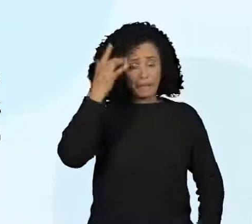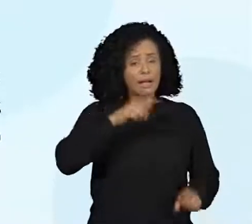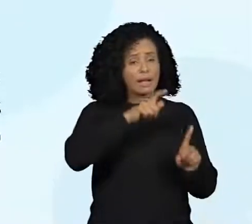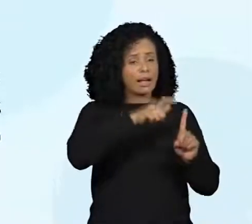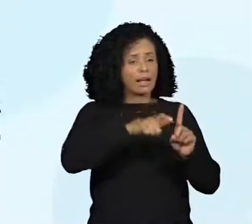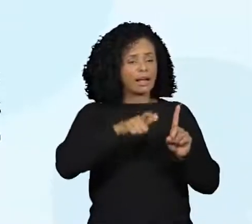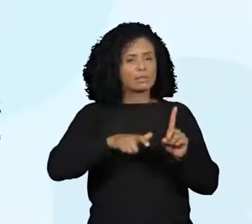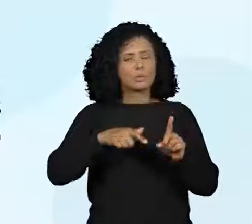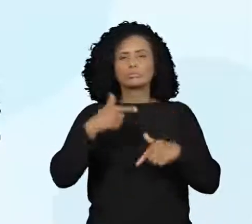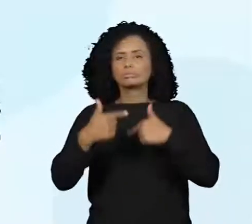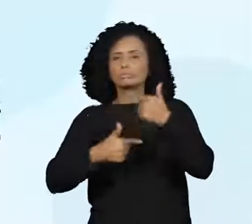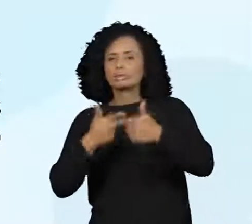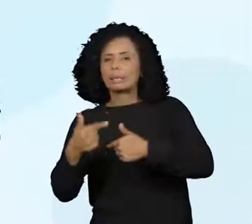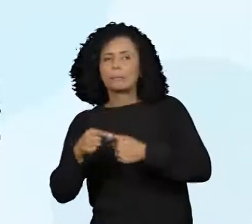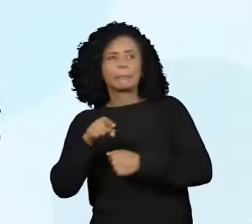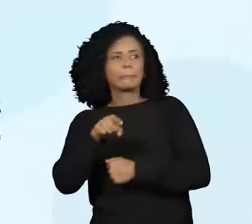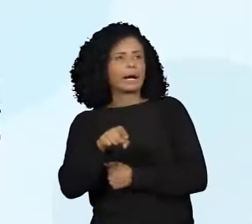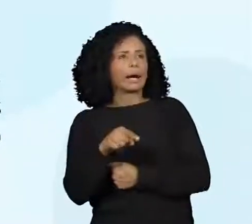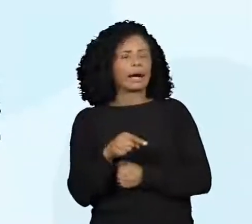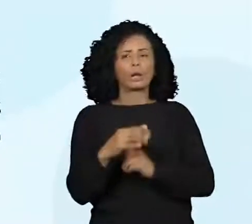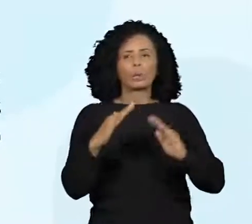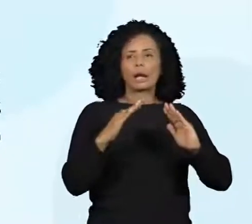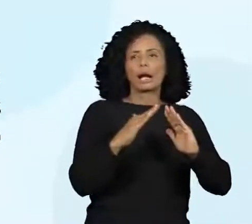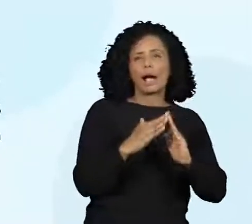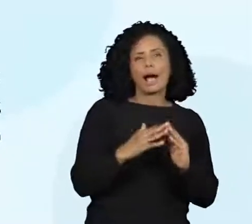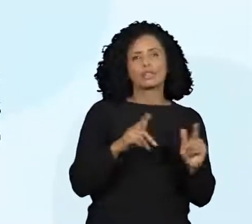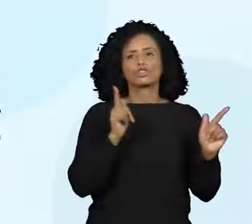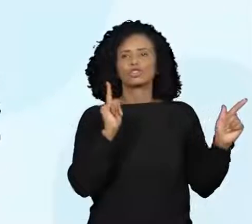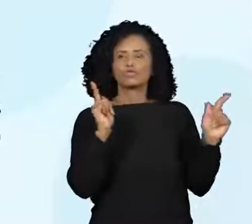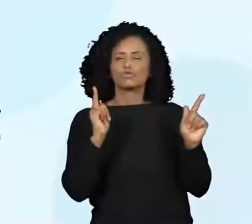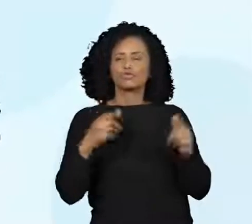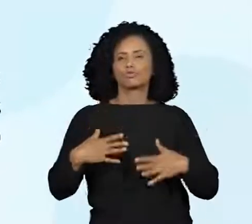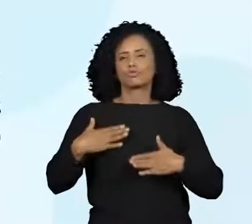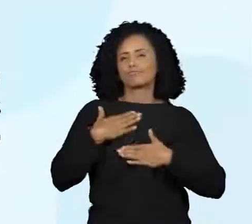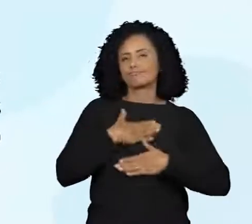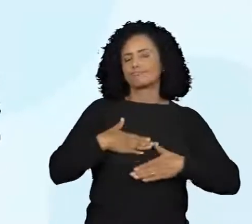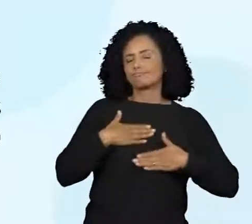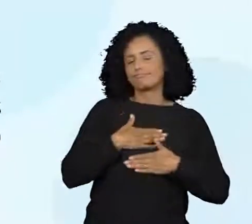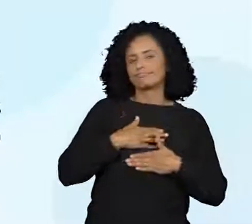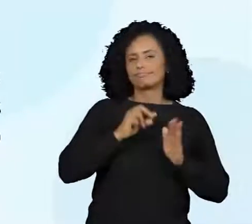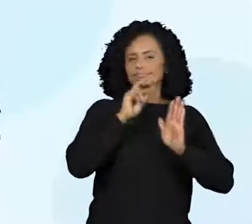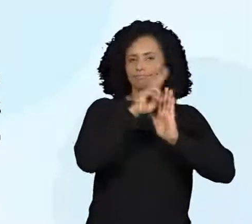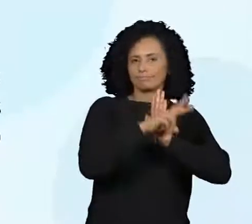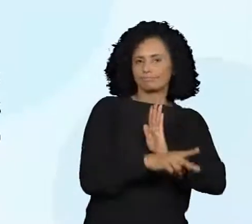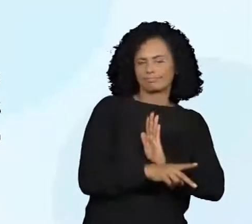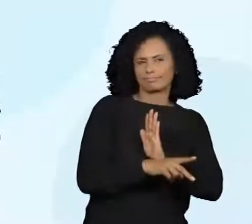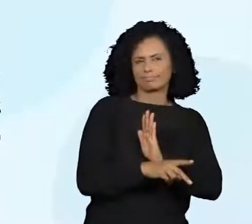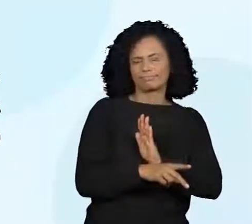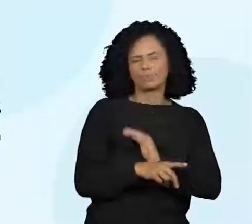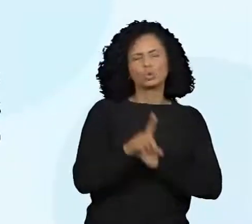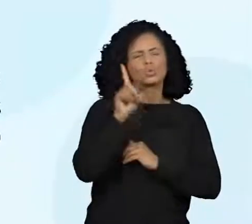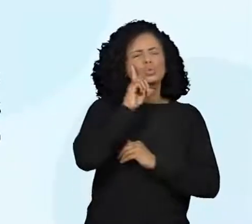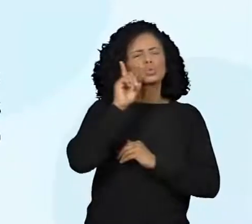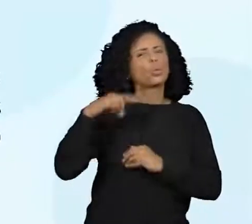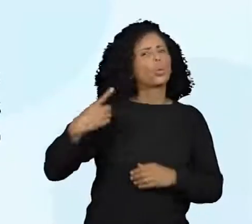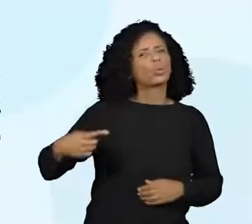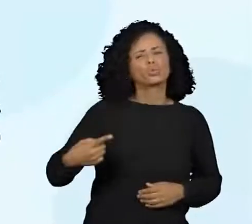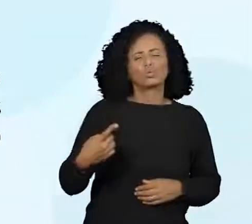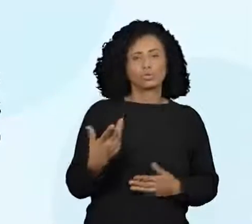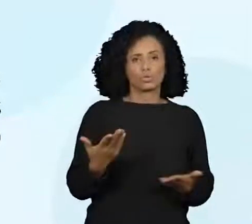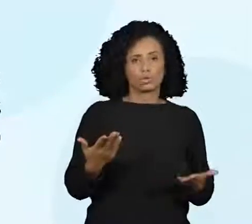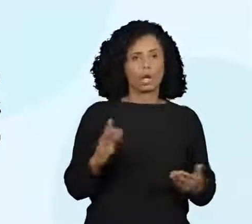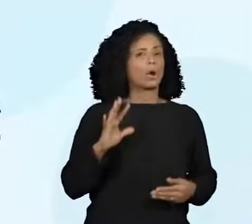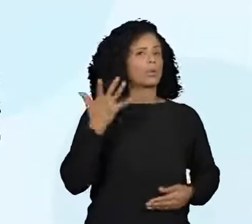que produzem lixo. Então a gente tem uma boa parte aqui dos lixos da imagem são alimentos. Então toda vez que eu falar